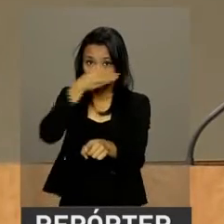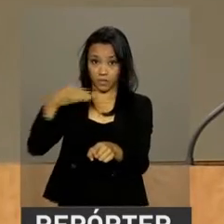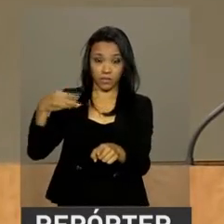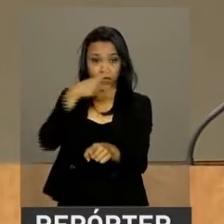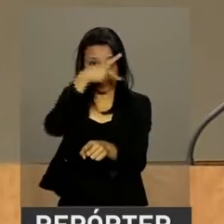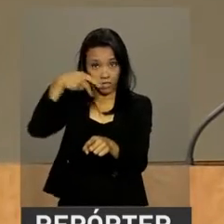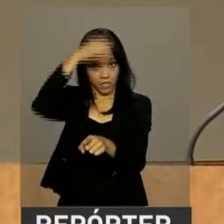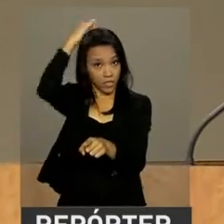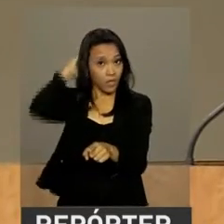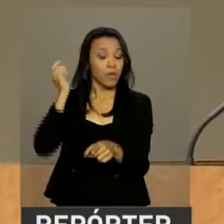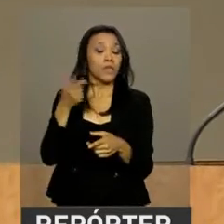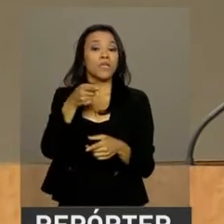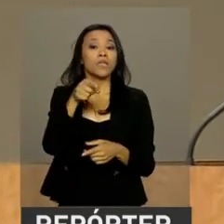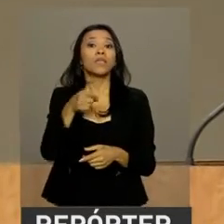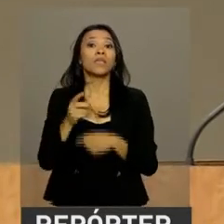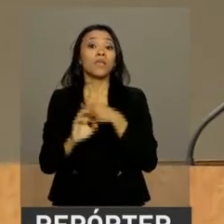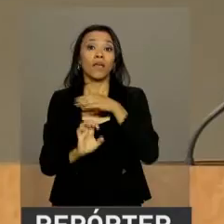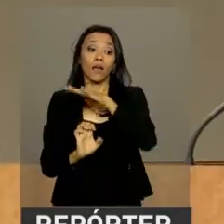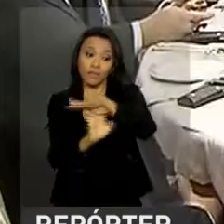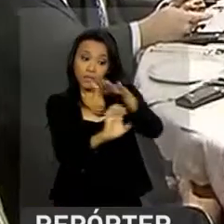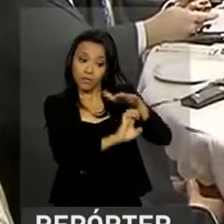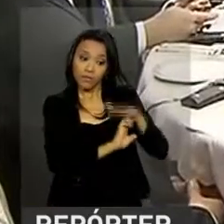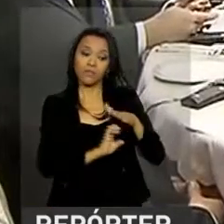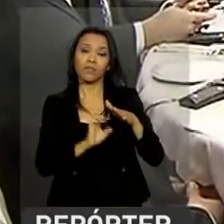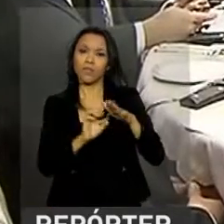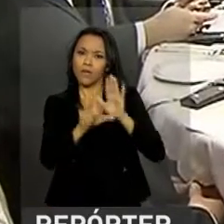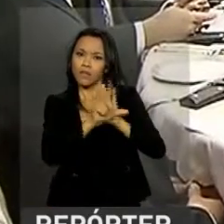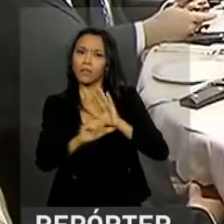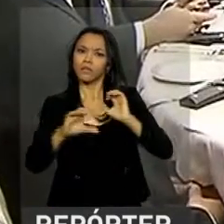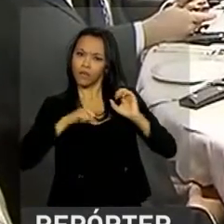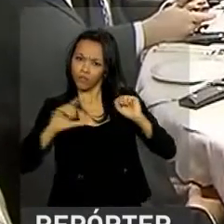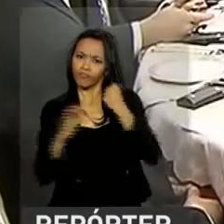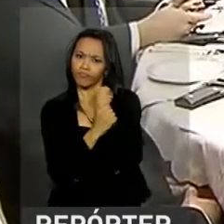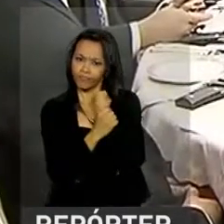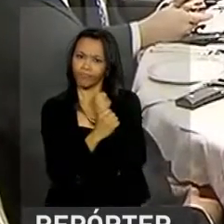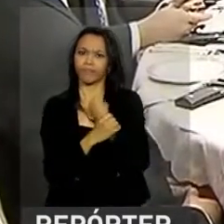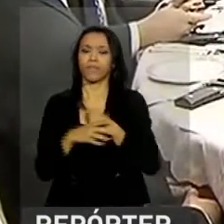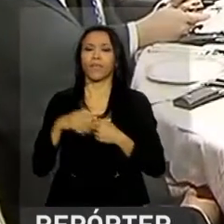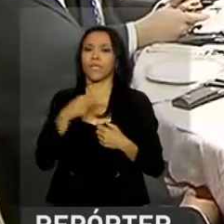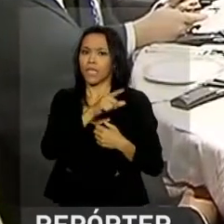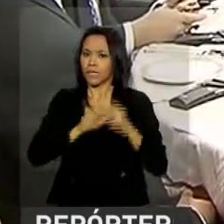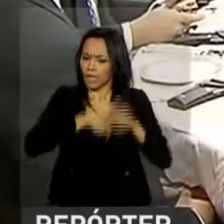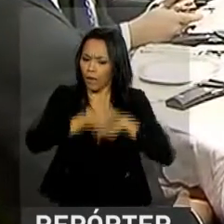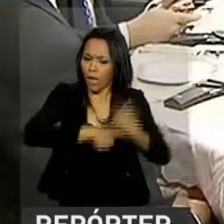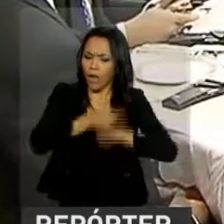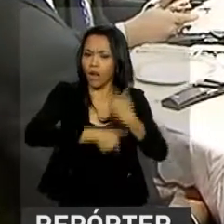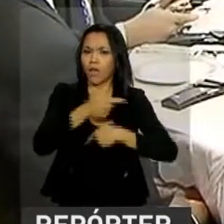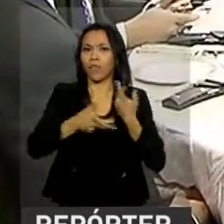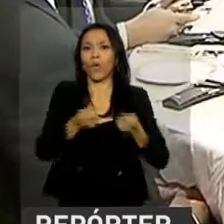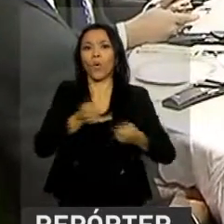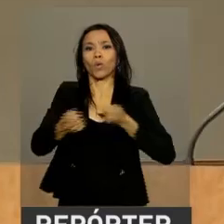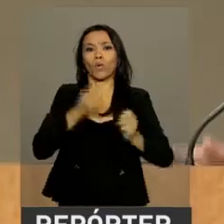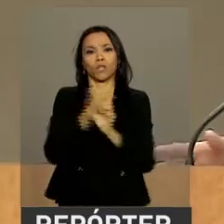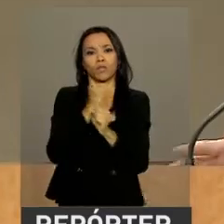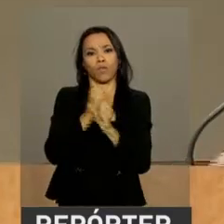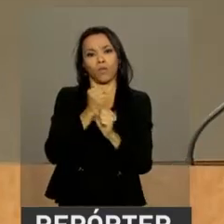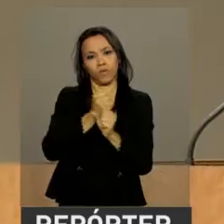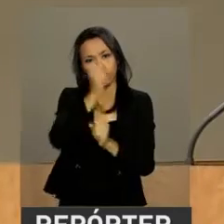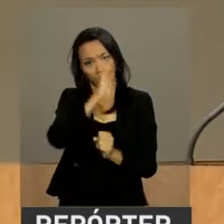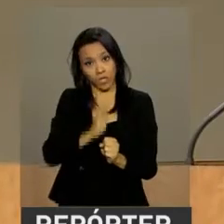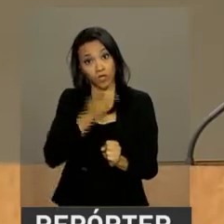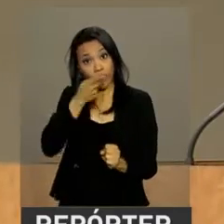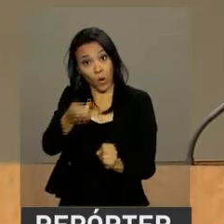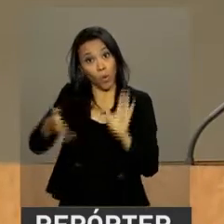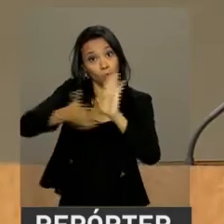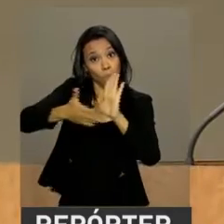brasileiras têm demonstrado estabilidade. O presidente disse que tem atuado para reequilibrar as contas do país, citou a